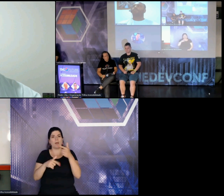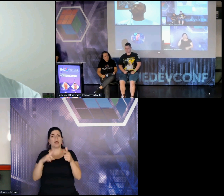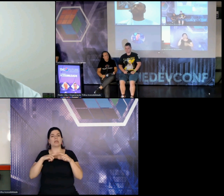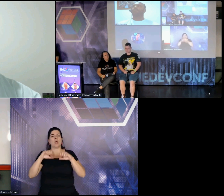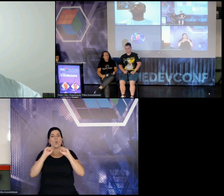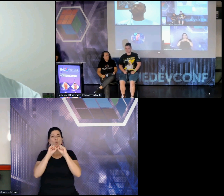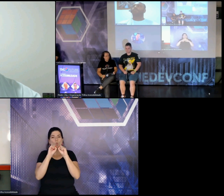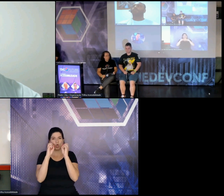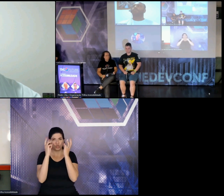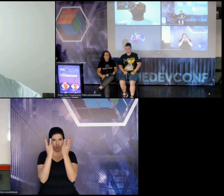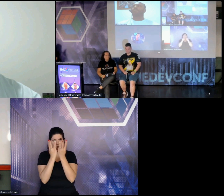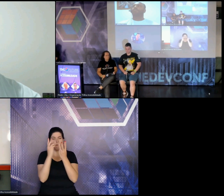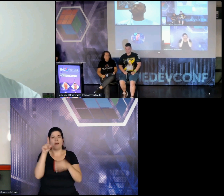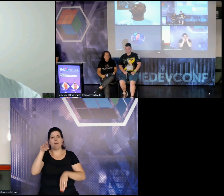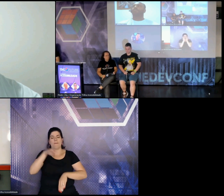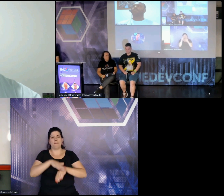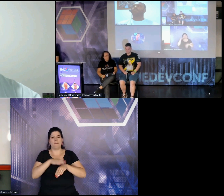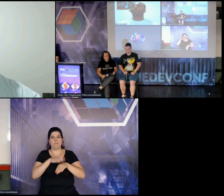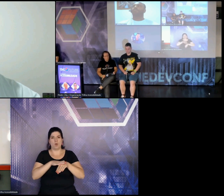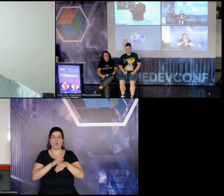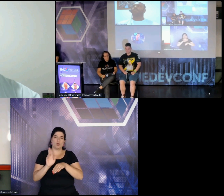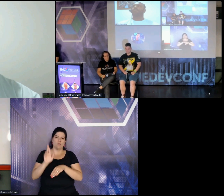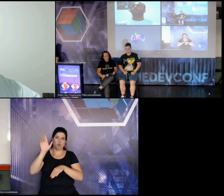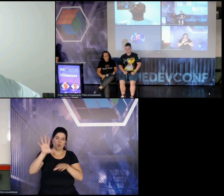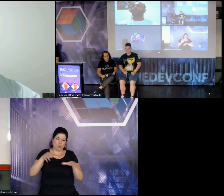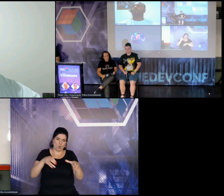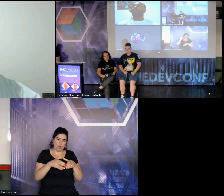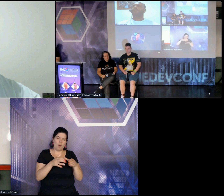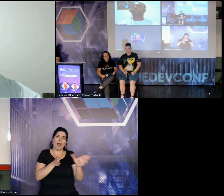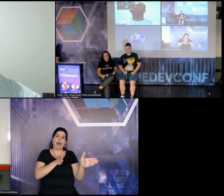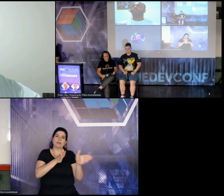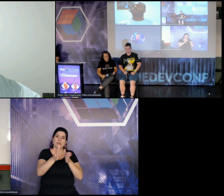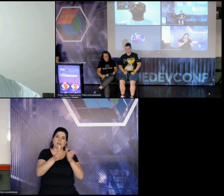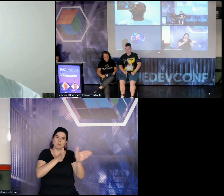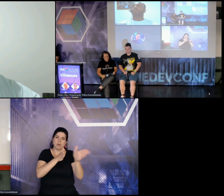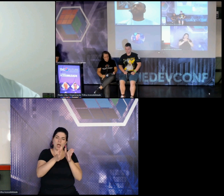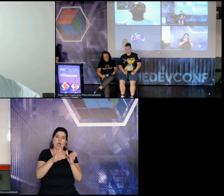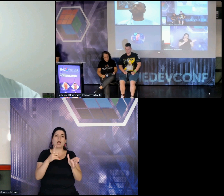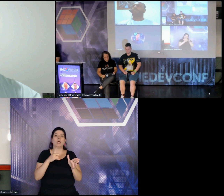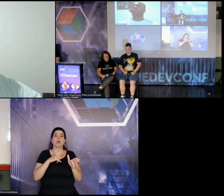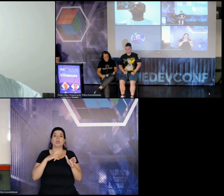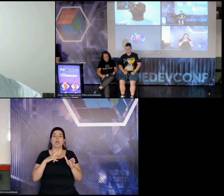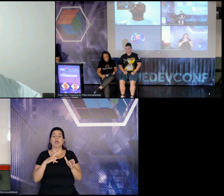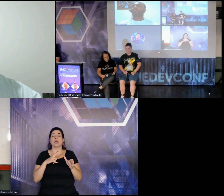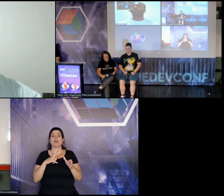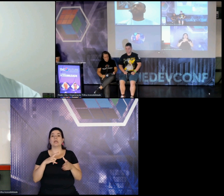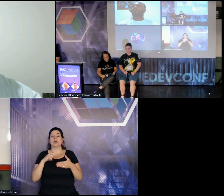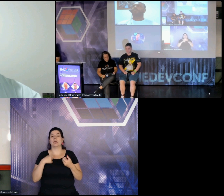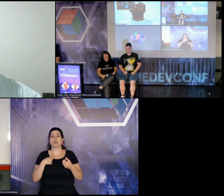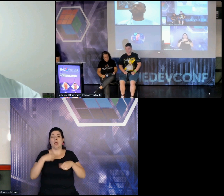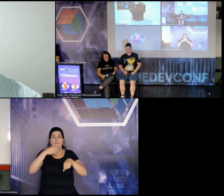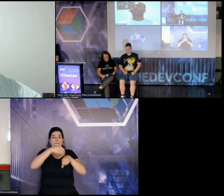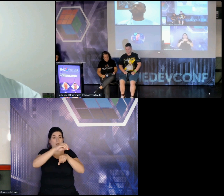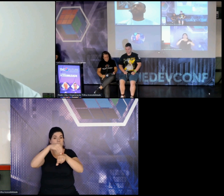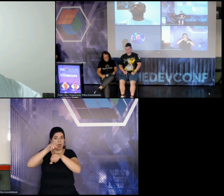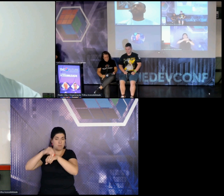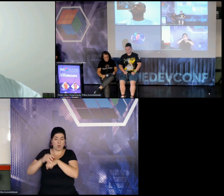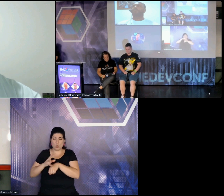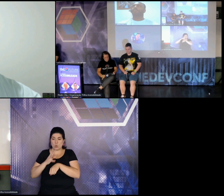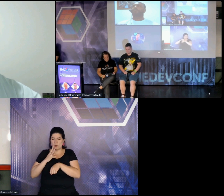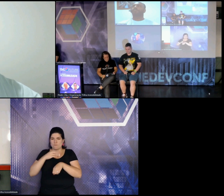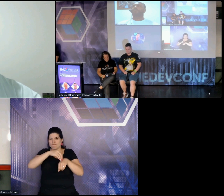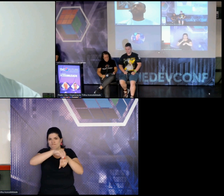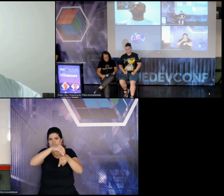são ministrados pelo nosso time de acessibilidade. A gente compartilha mesmo o conhecimento, né?